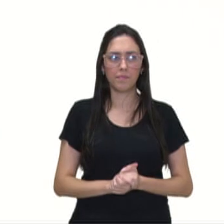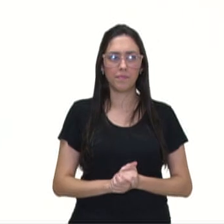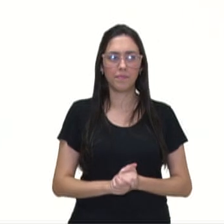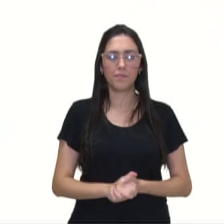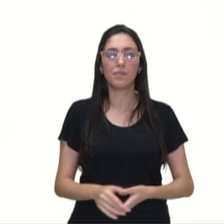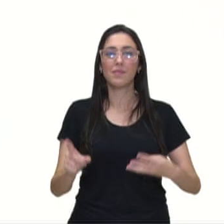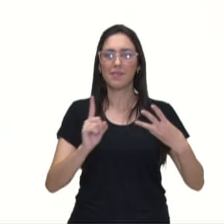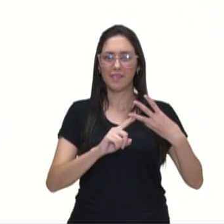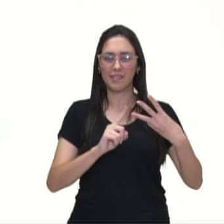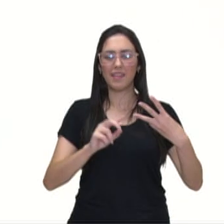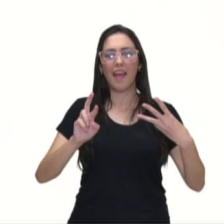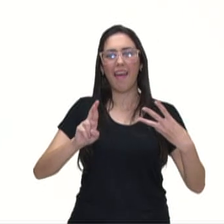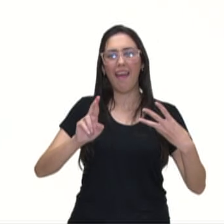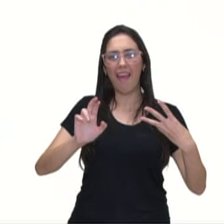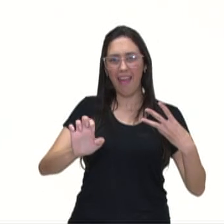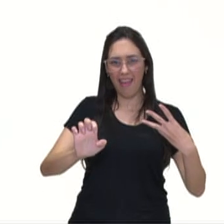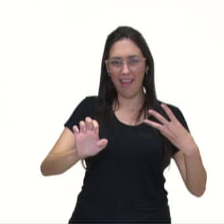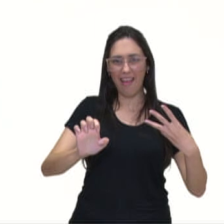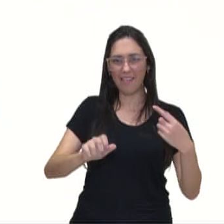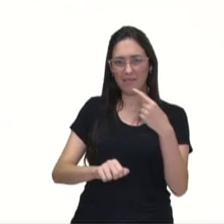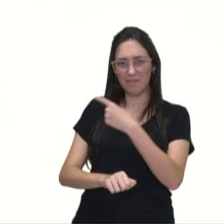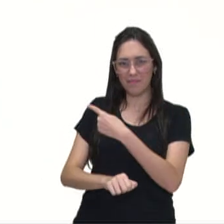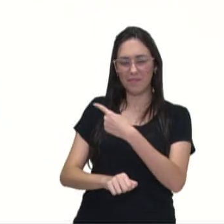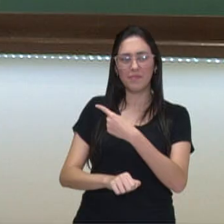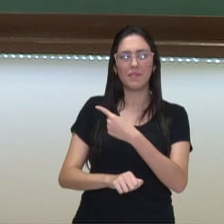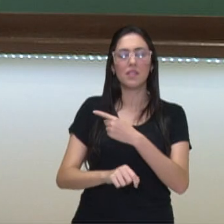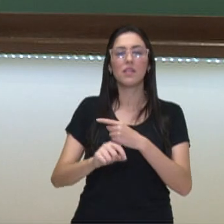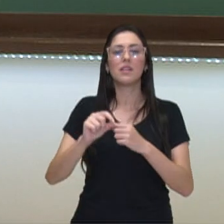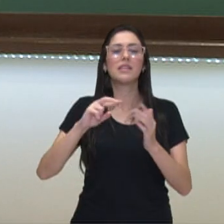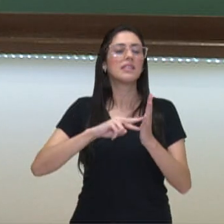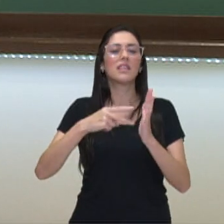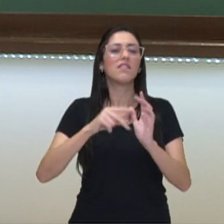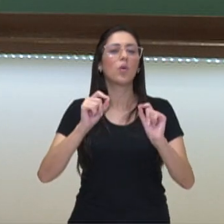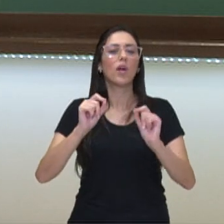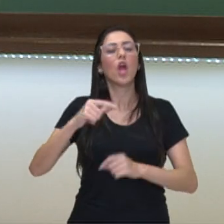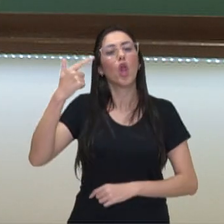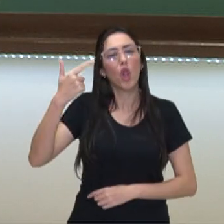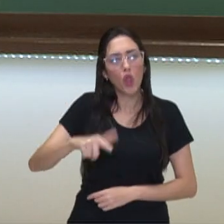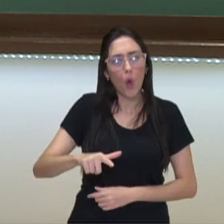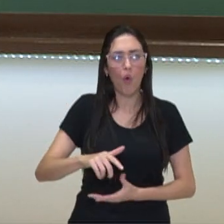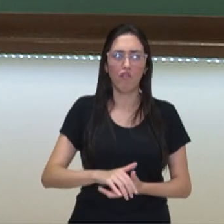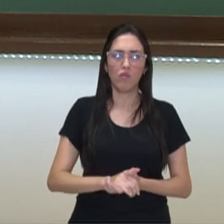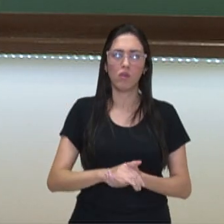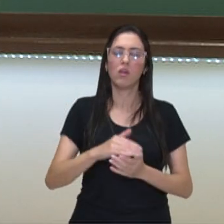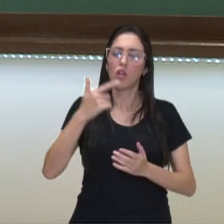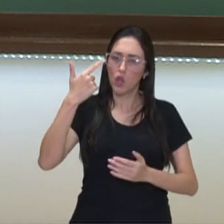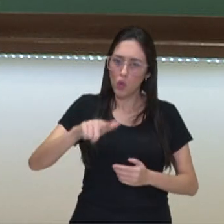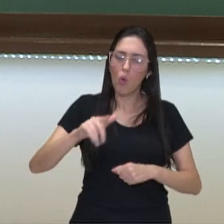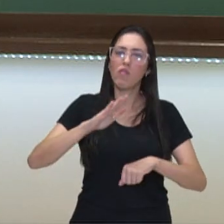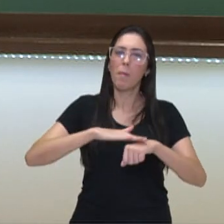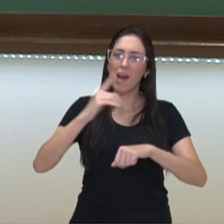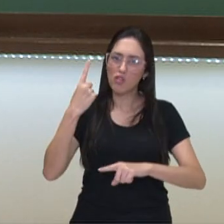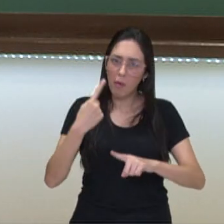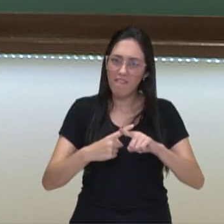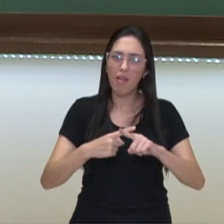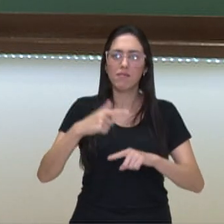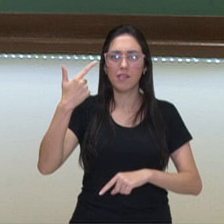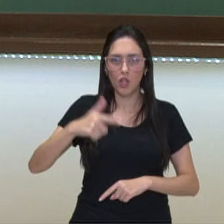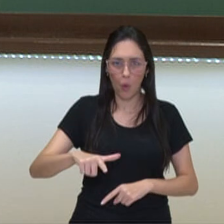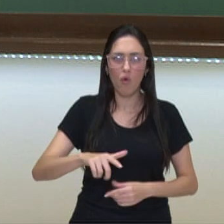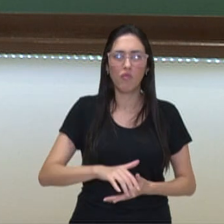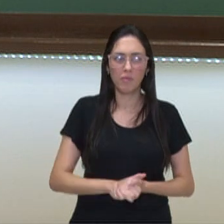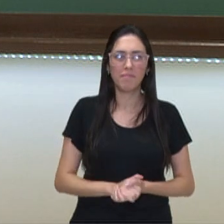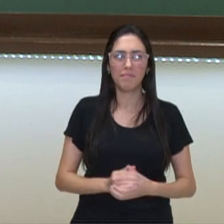o RE, da ideia de again, novamente, de novo, mais uma vez. E